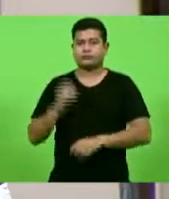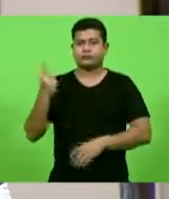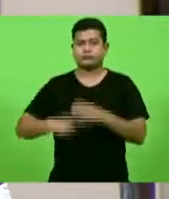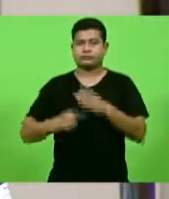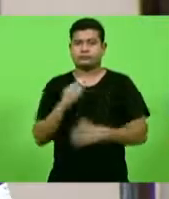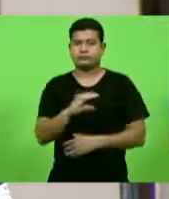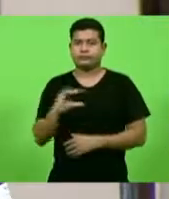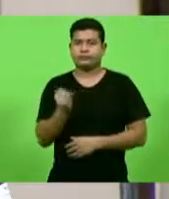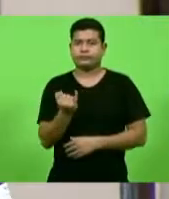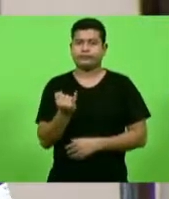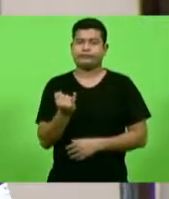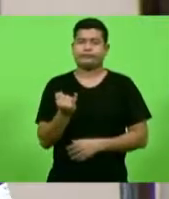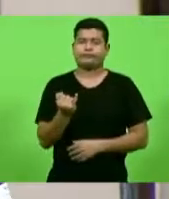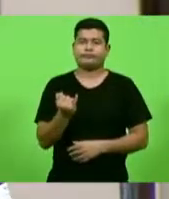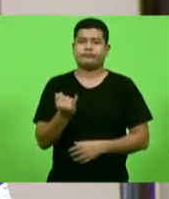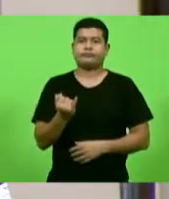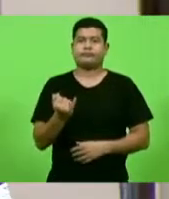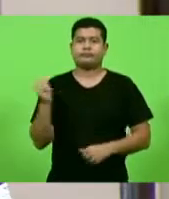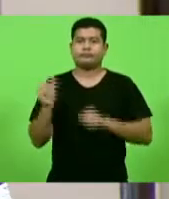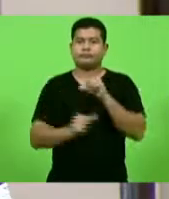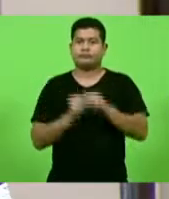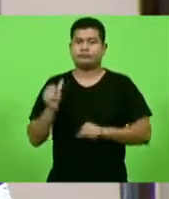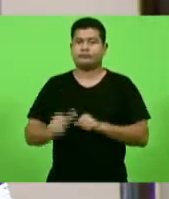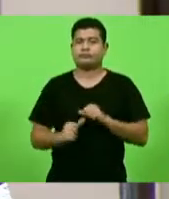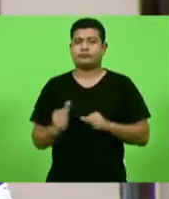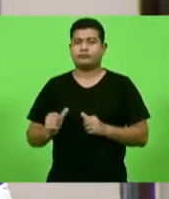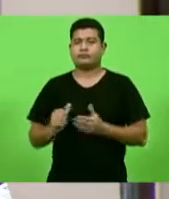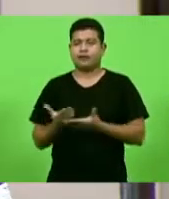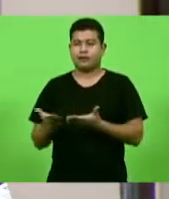e Justiça. Altera o anexo único da lei